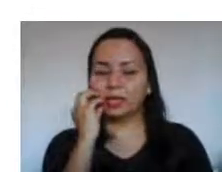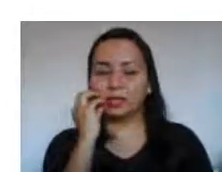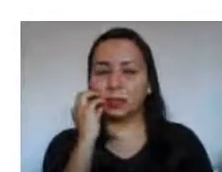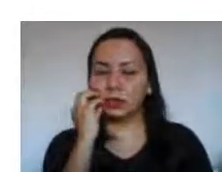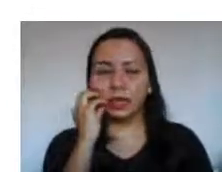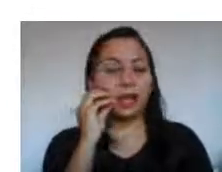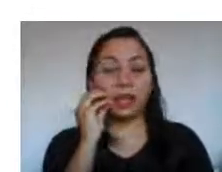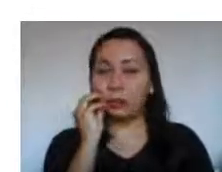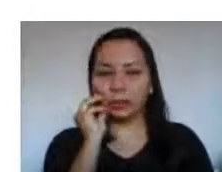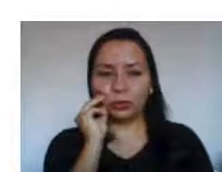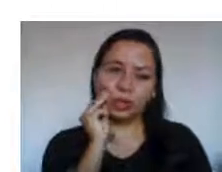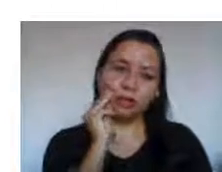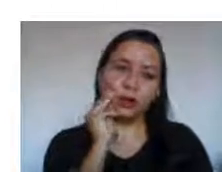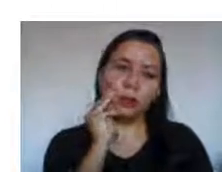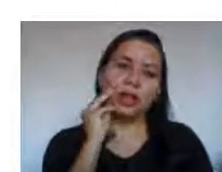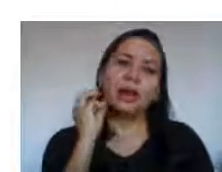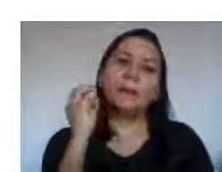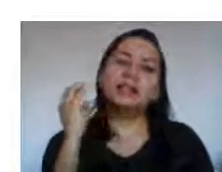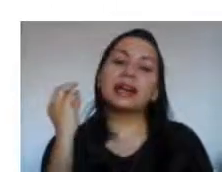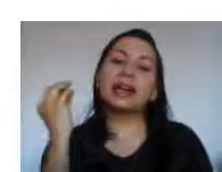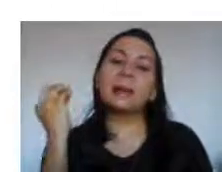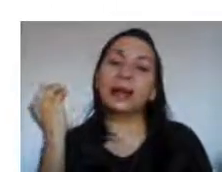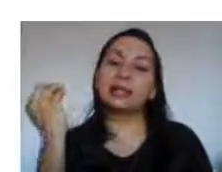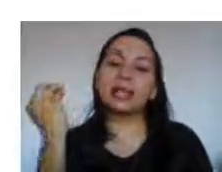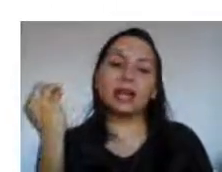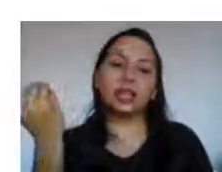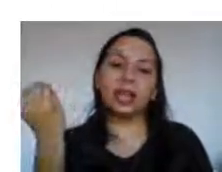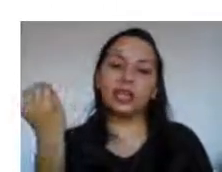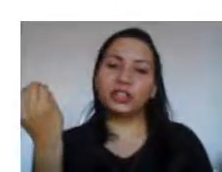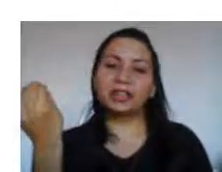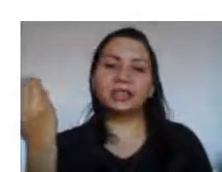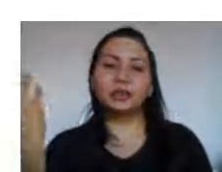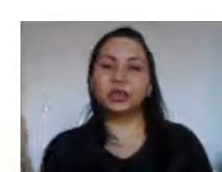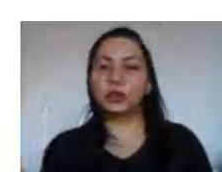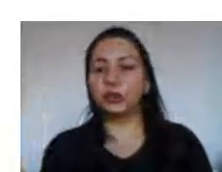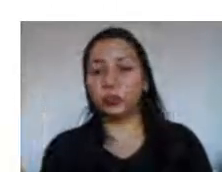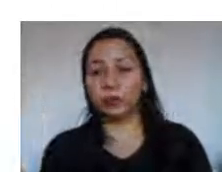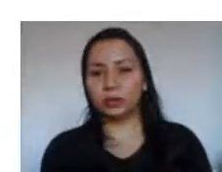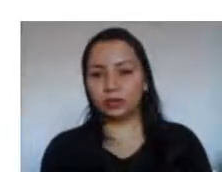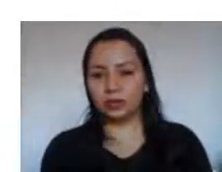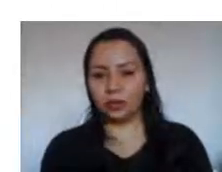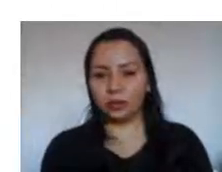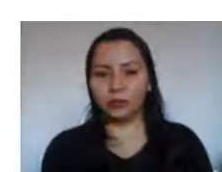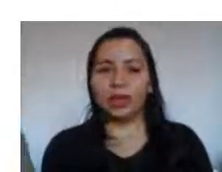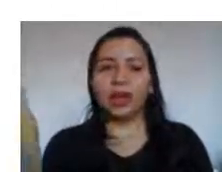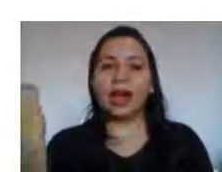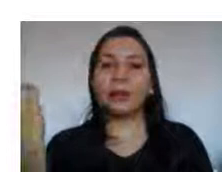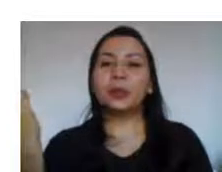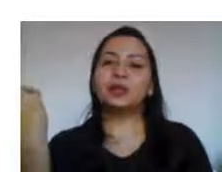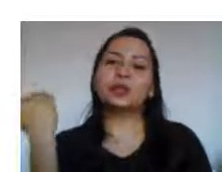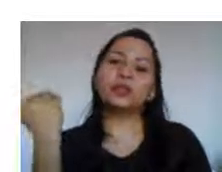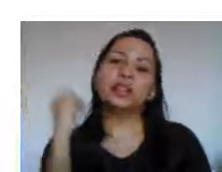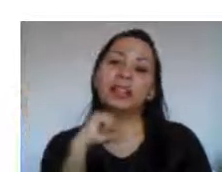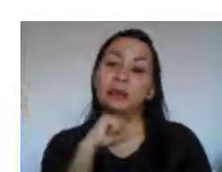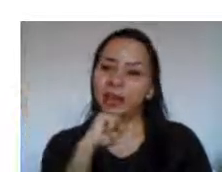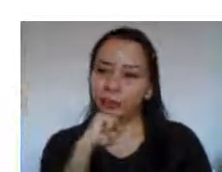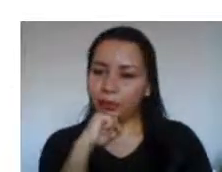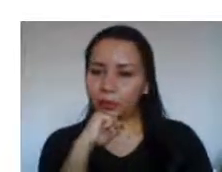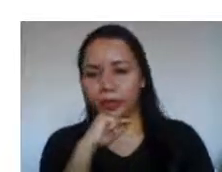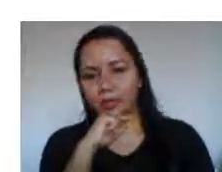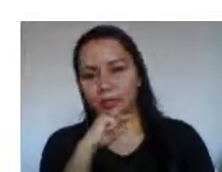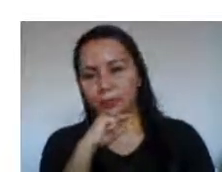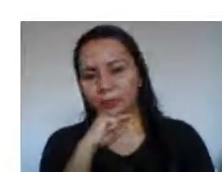uma questão de impacto ambiental, mas é a capacidade de regeneração de um ecossistema após sofrer